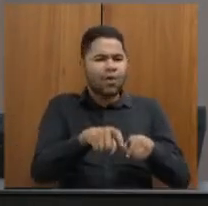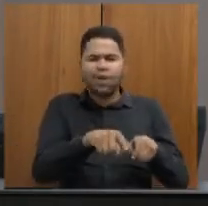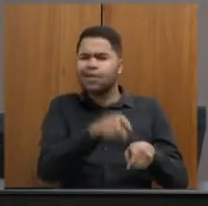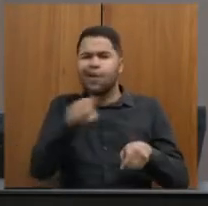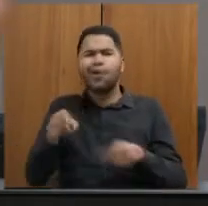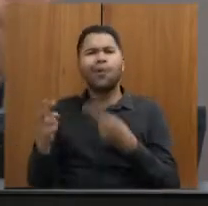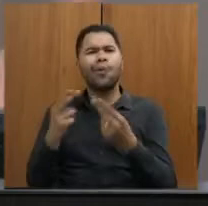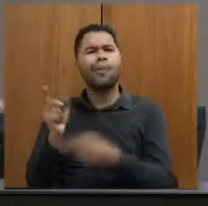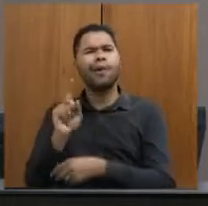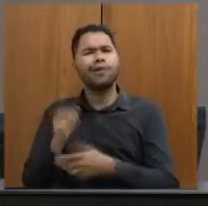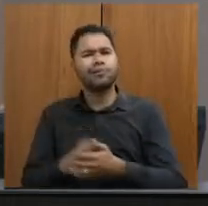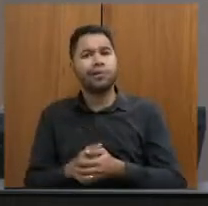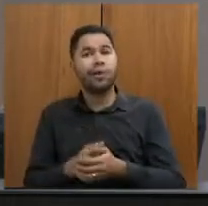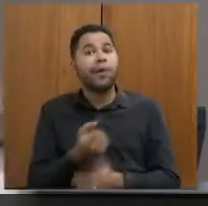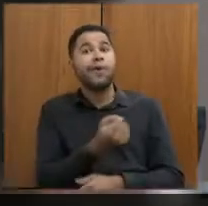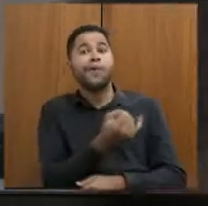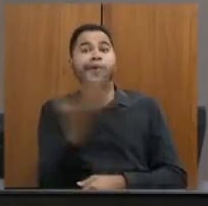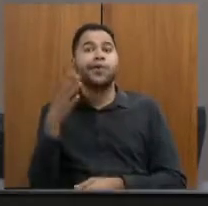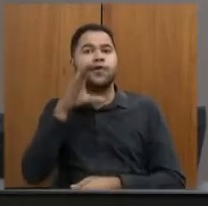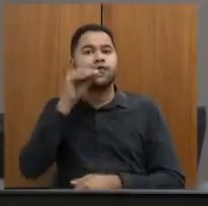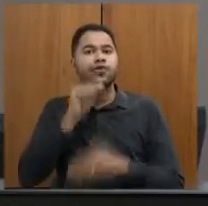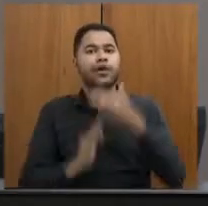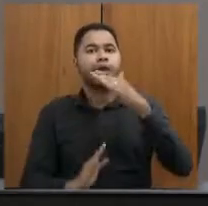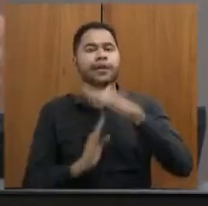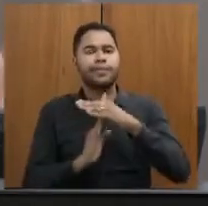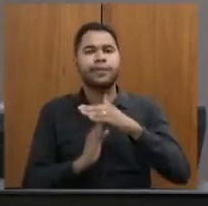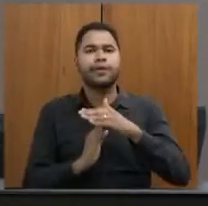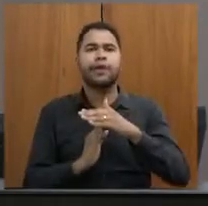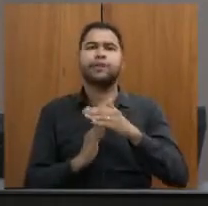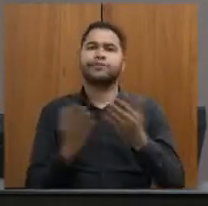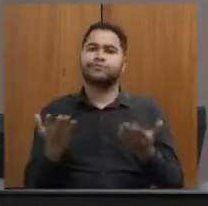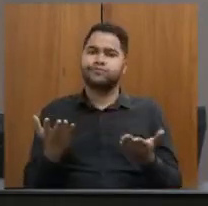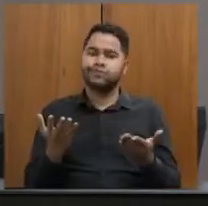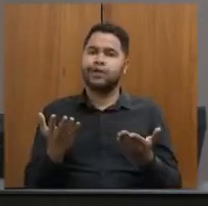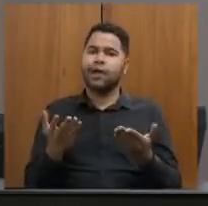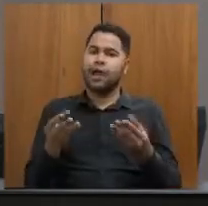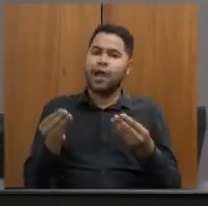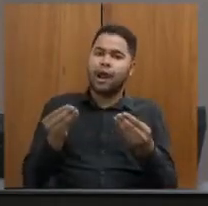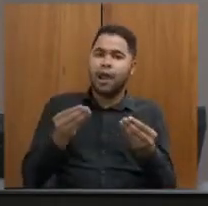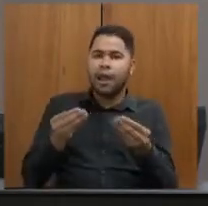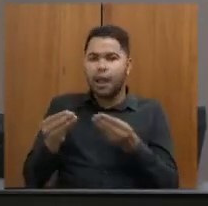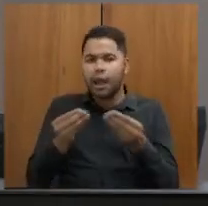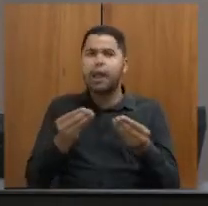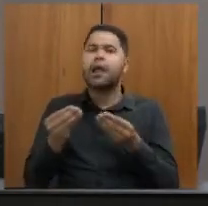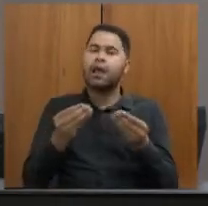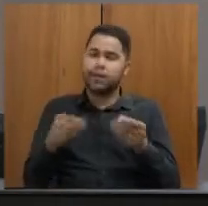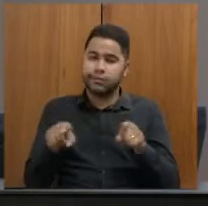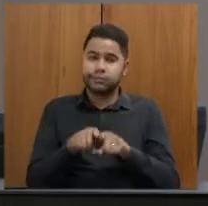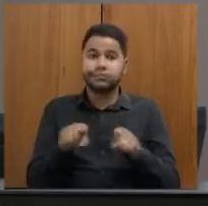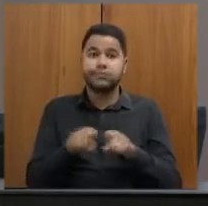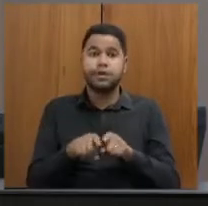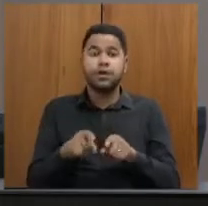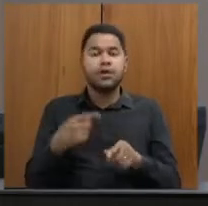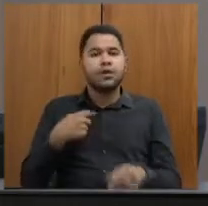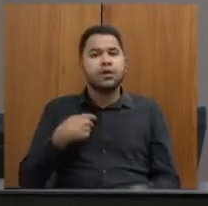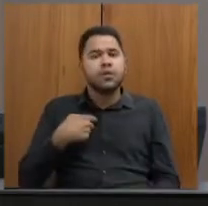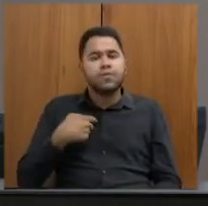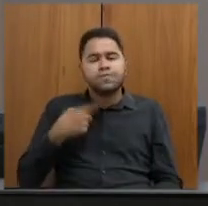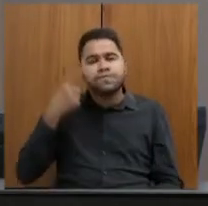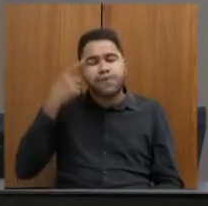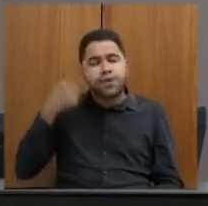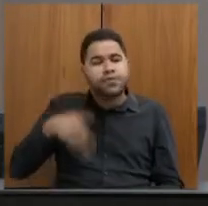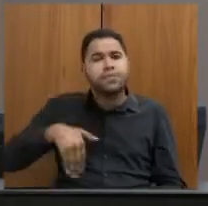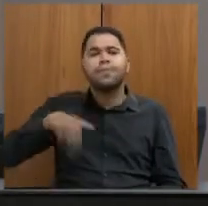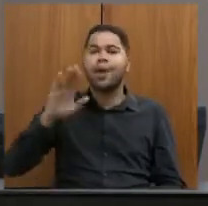o número de funcionários que os resultados a gente flexibilizou isso um pouco e o que eu acho mais importante